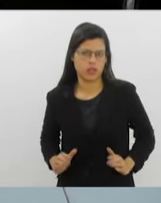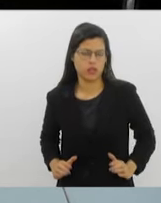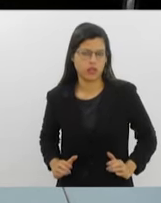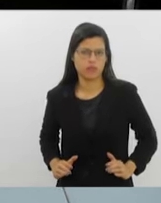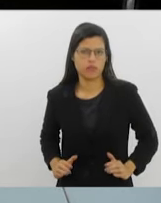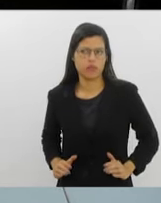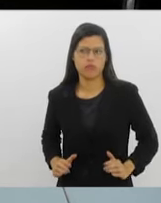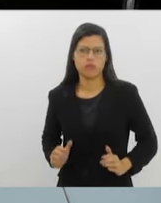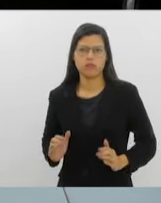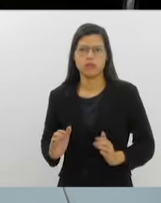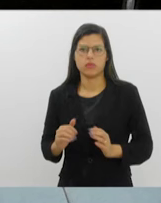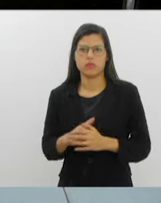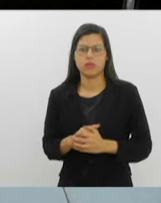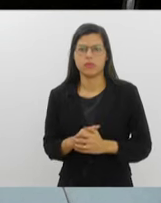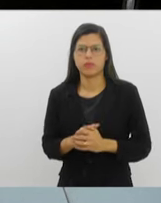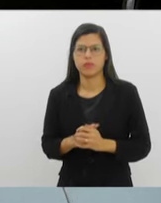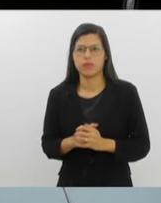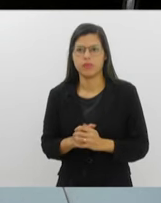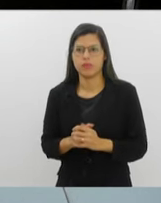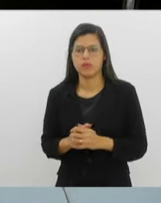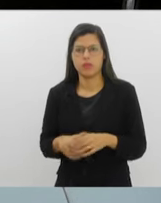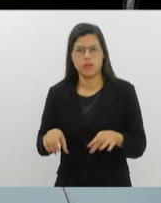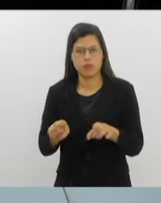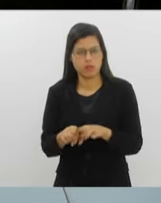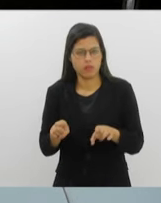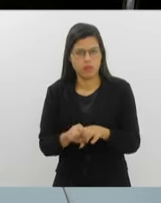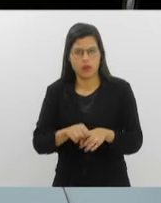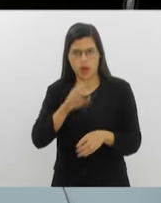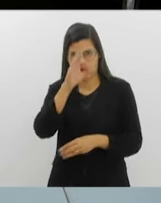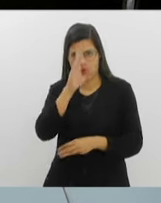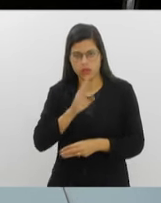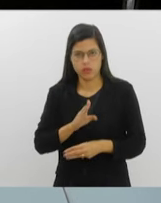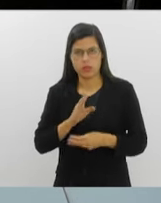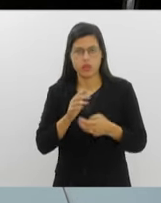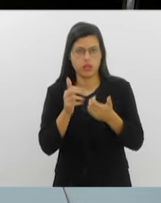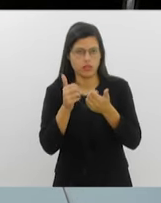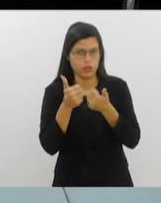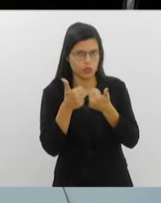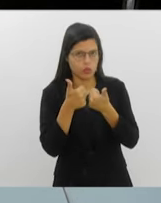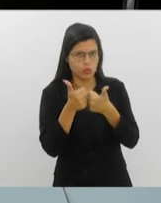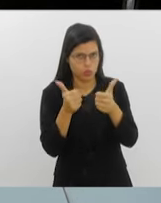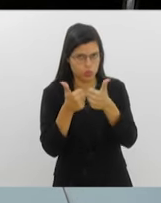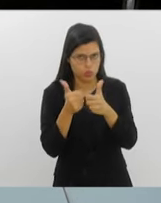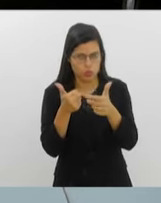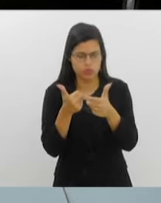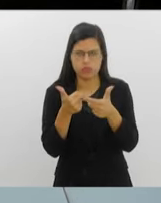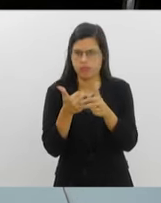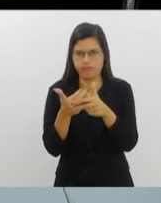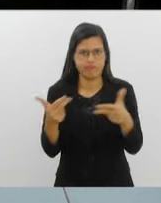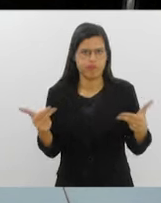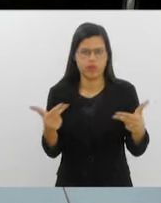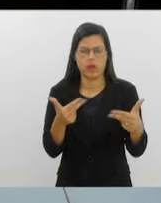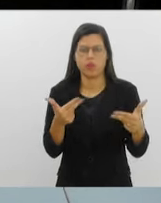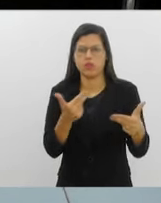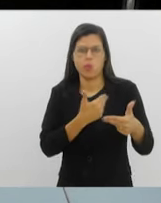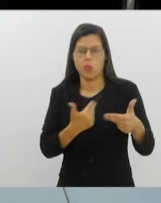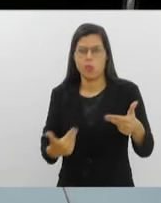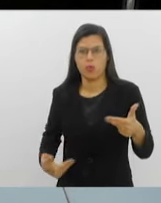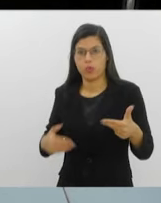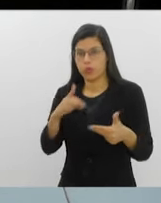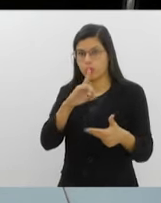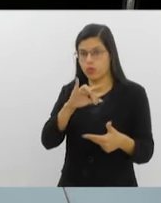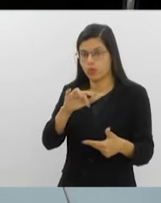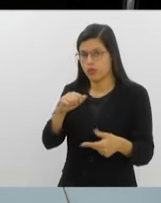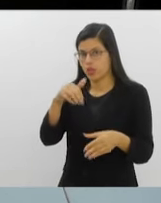E que a gratuidade dos transportes públicos, no dia das eleições, evidentemente,